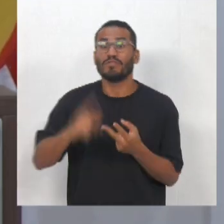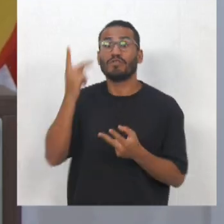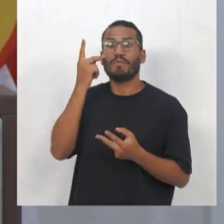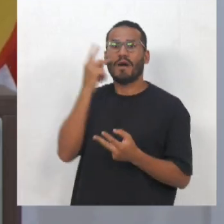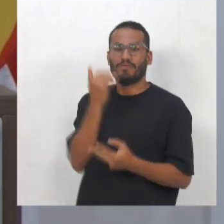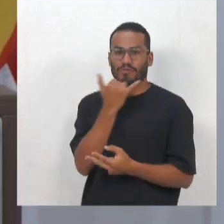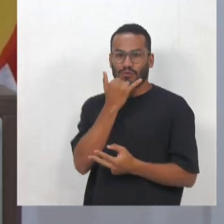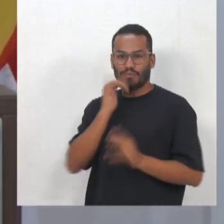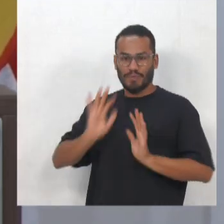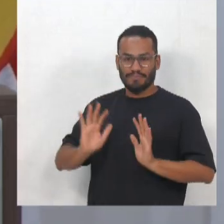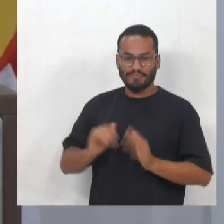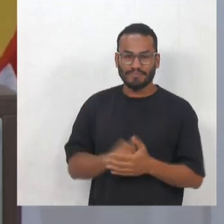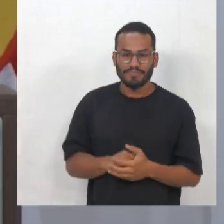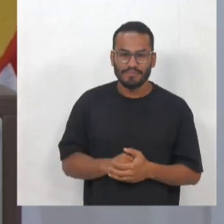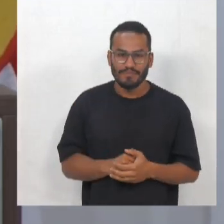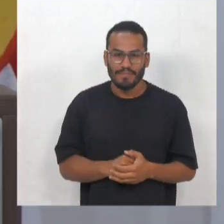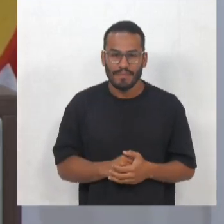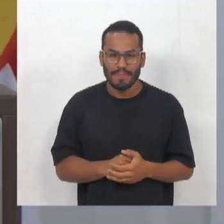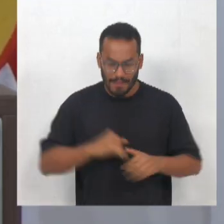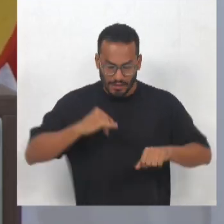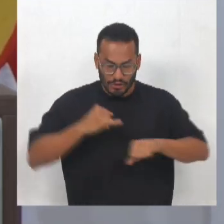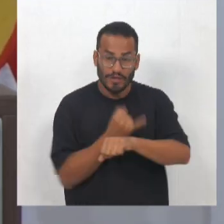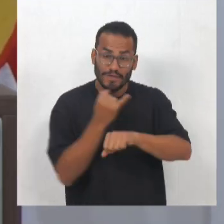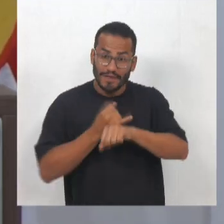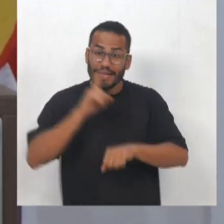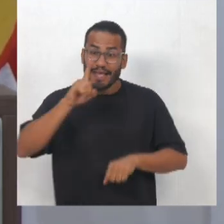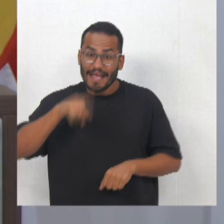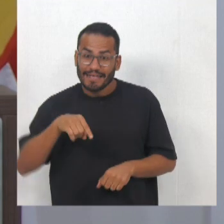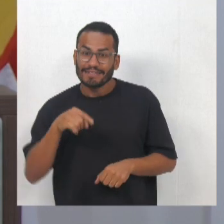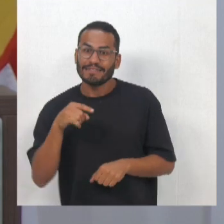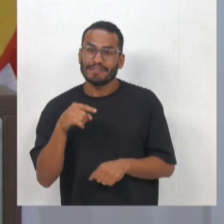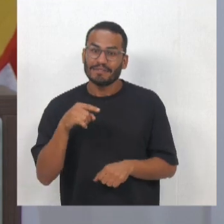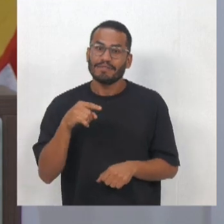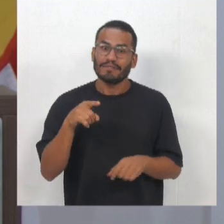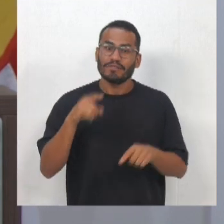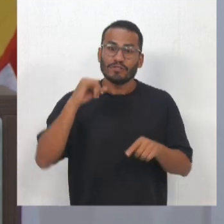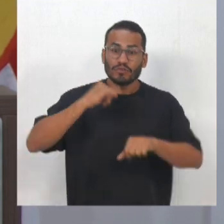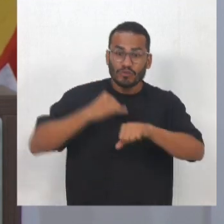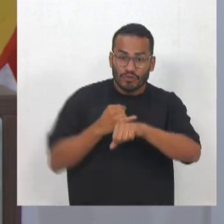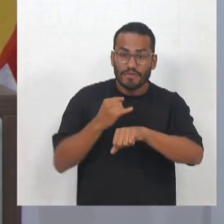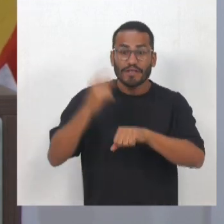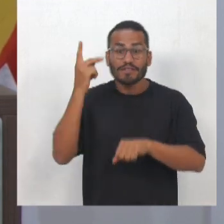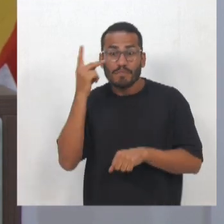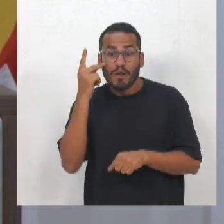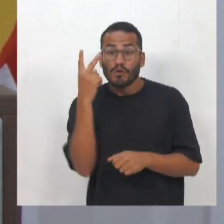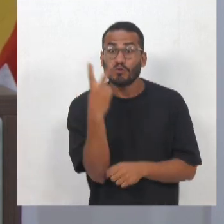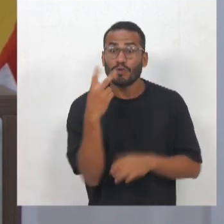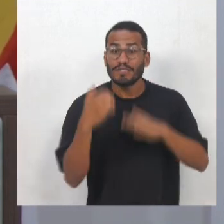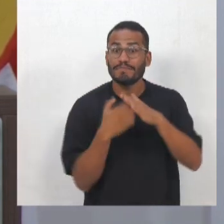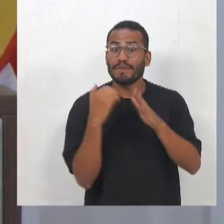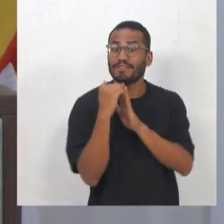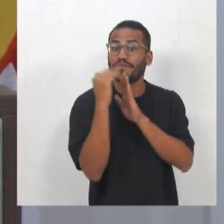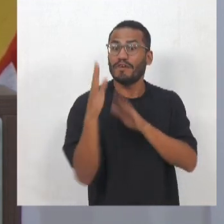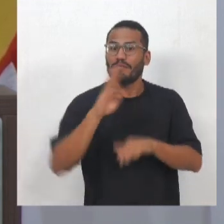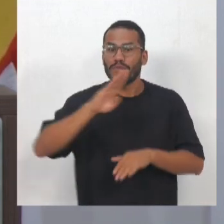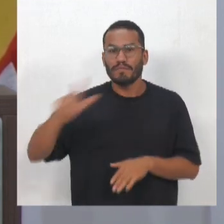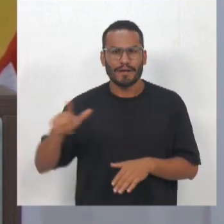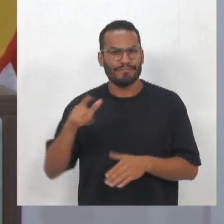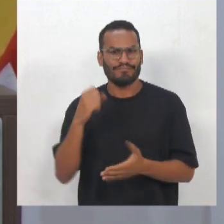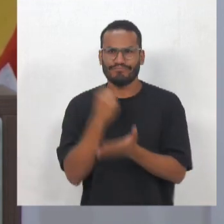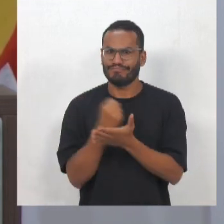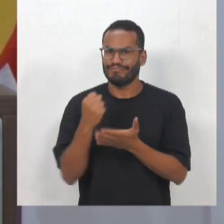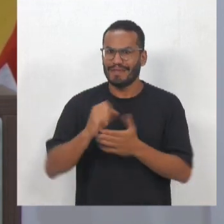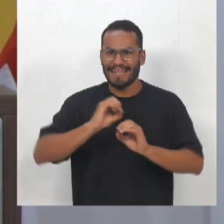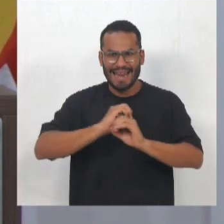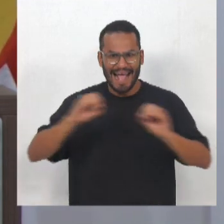aliás, desculpa. Joinville e São Paulo. Foram duas empresas de fora que levou o nosso dinheiro, nenhum tributo foi